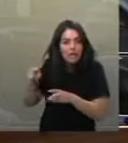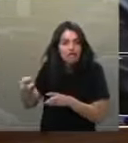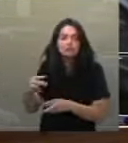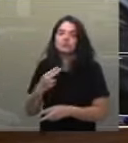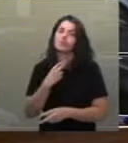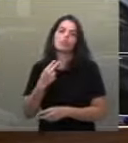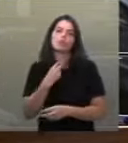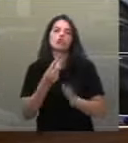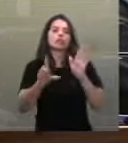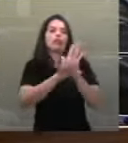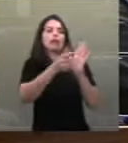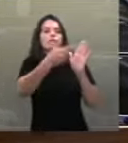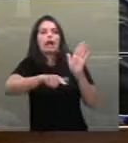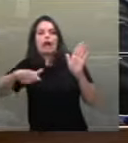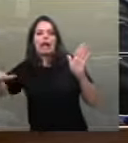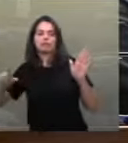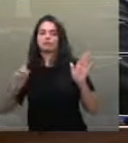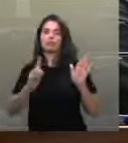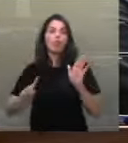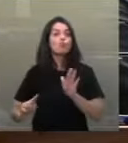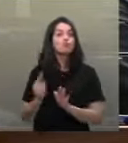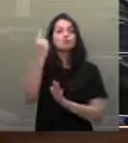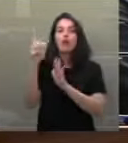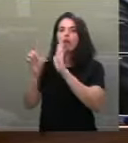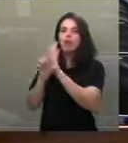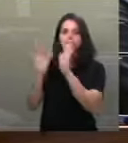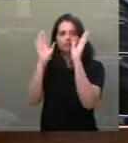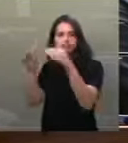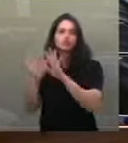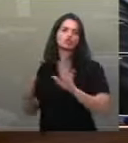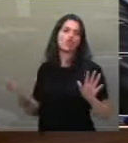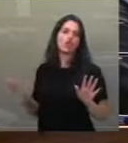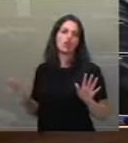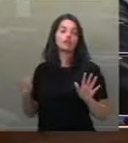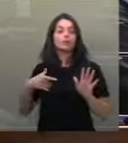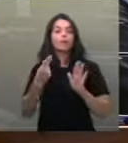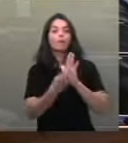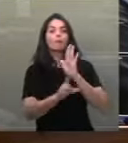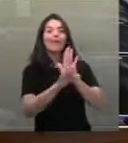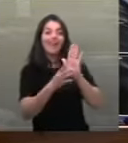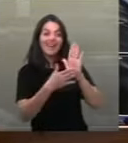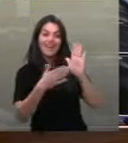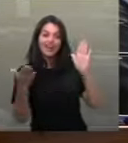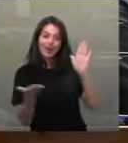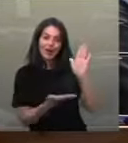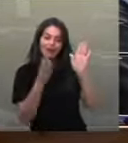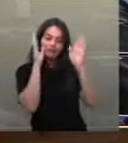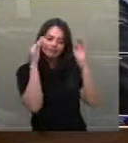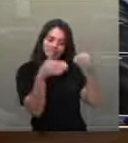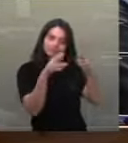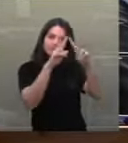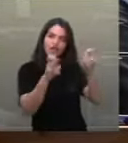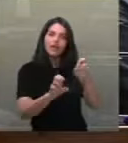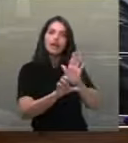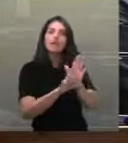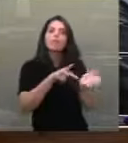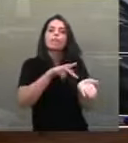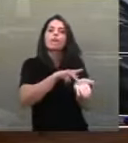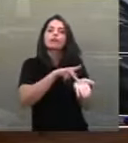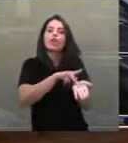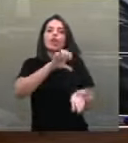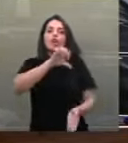disciplinado por mais de uma lei. Por isso, a matéria disciplinada pelo PL é abrangida pela Lei do Petróleo,